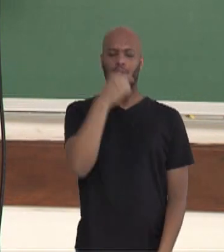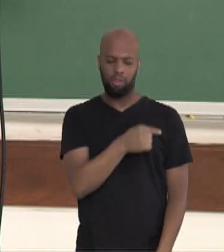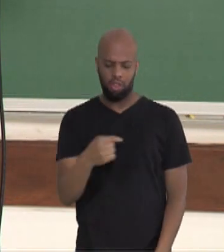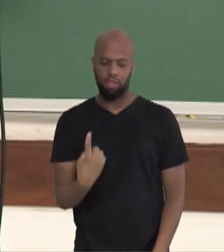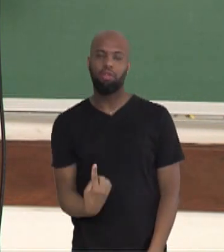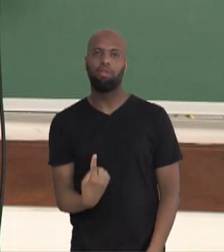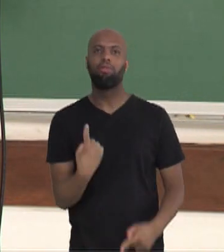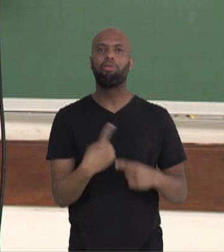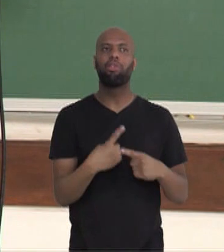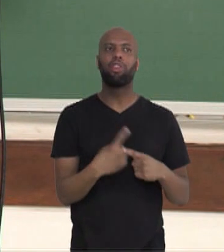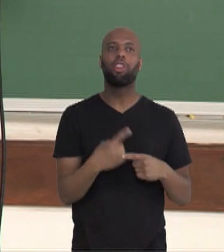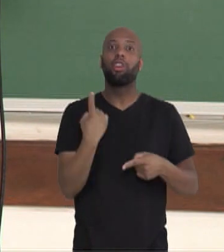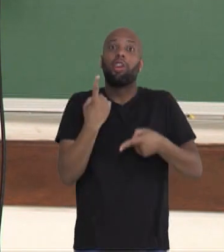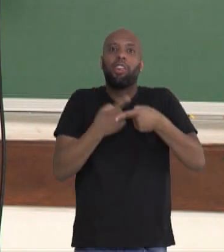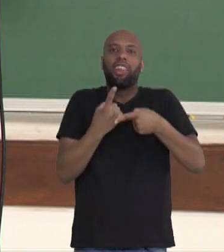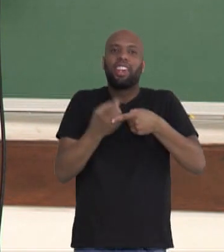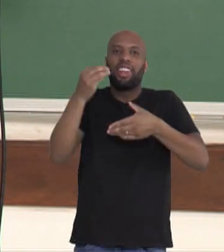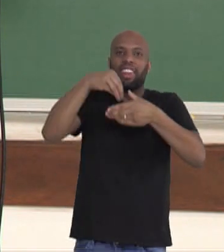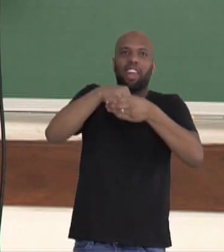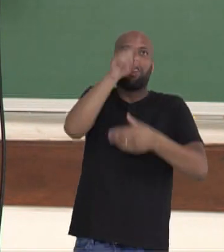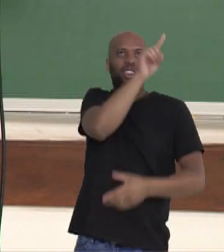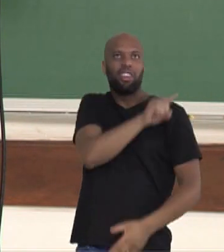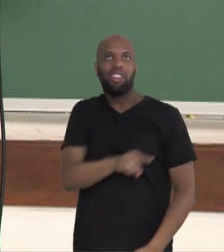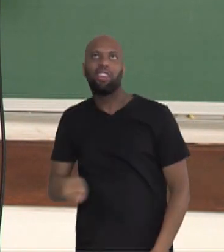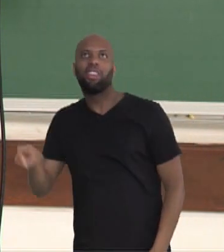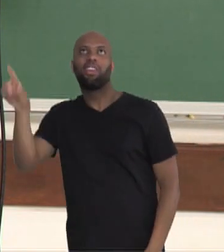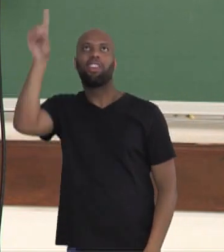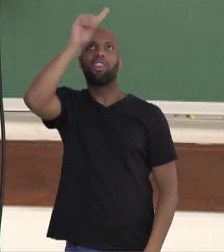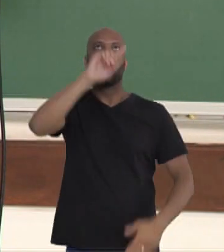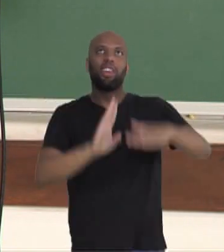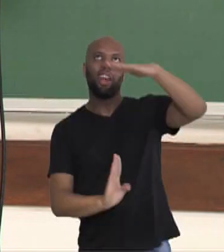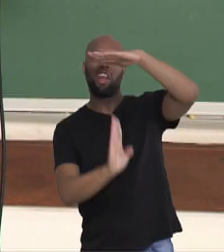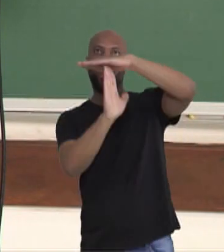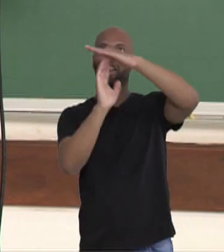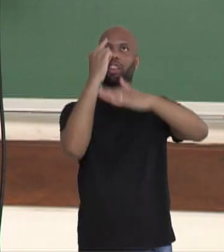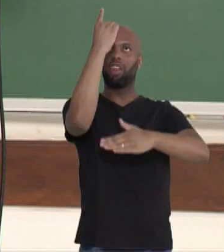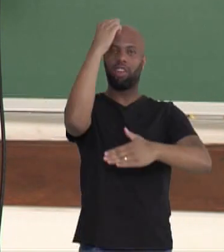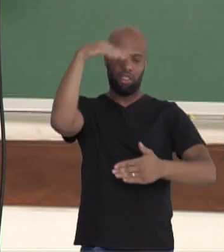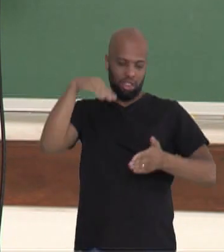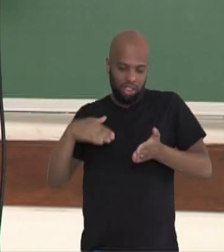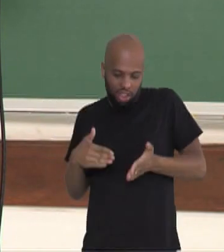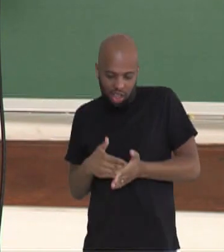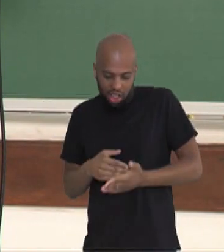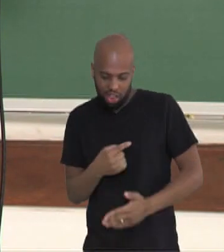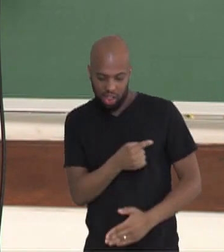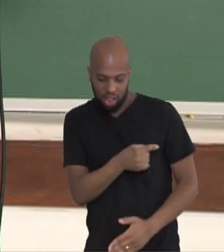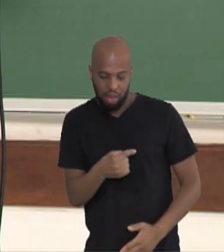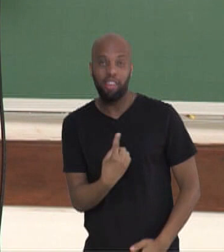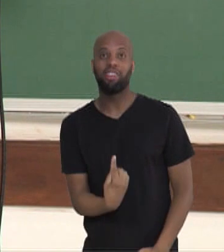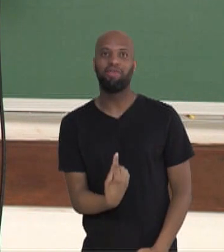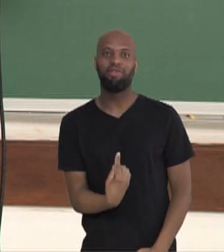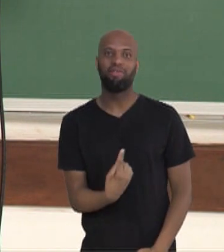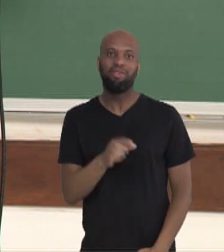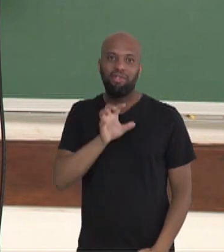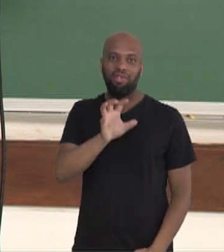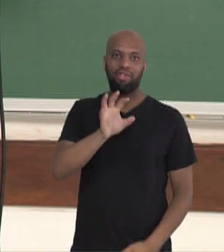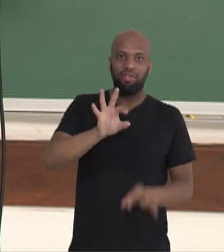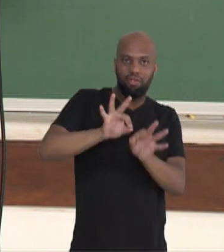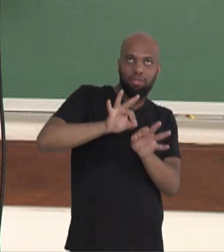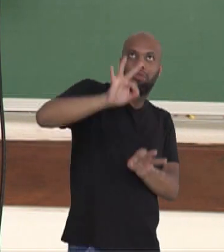professora? Porque dentro da circunferência trigonométrica são os limites do eixo y que a gente coloca aqui, tá certo? Então, formando o